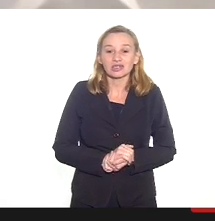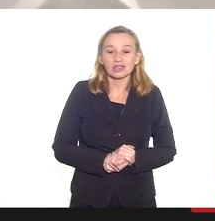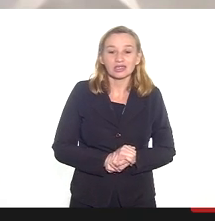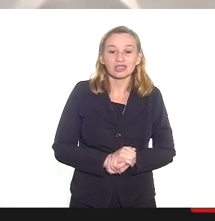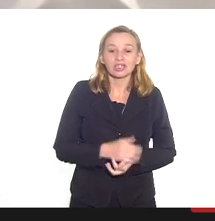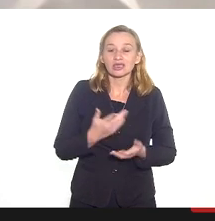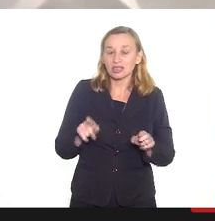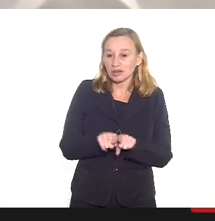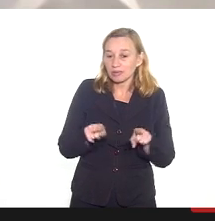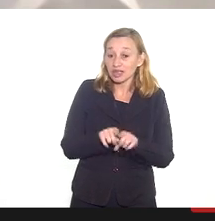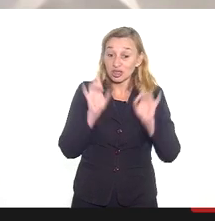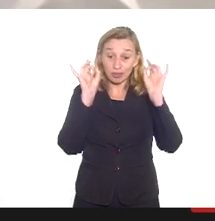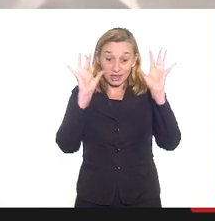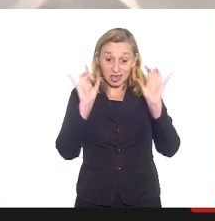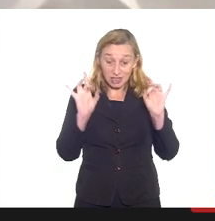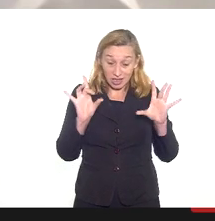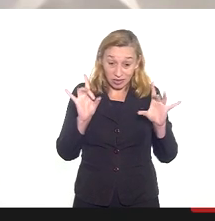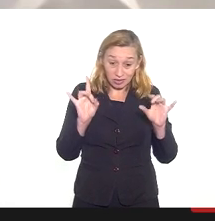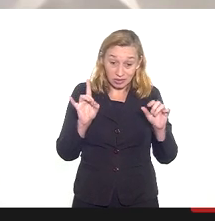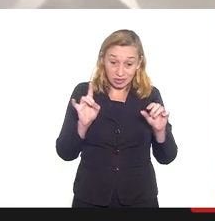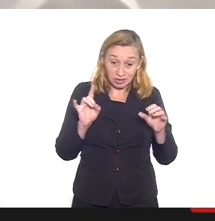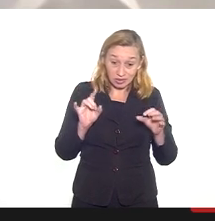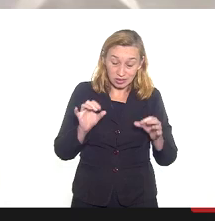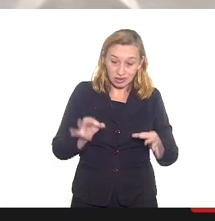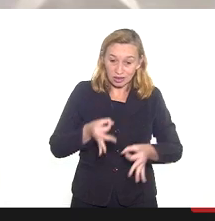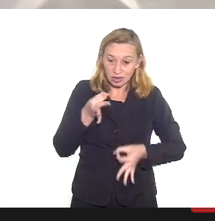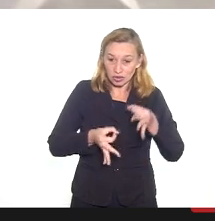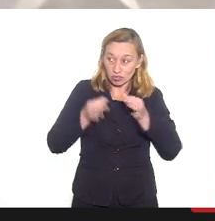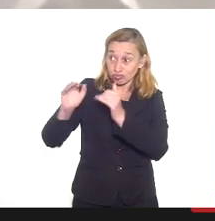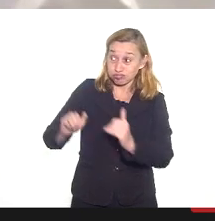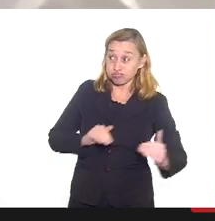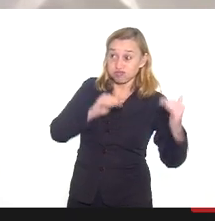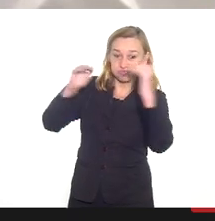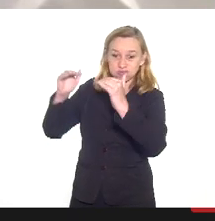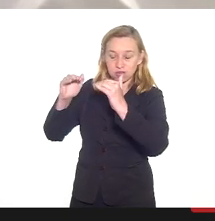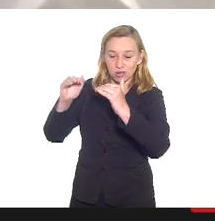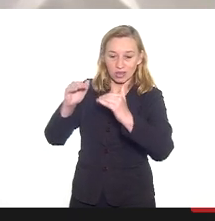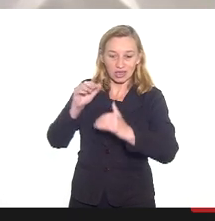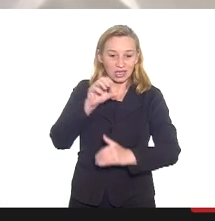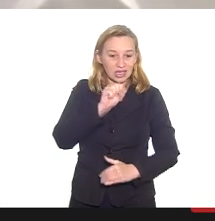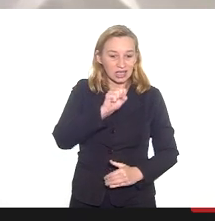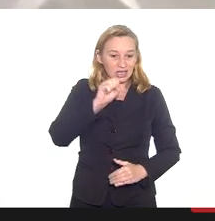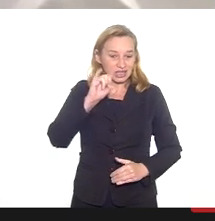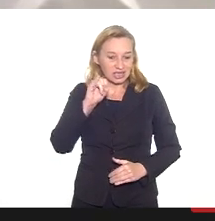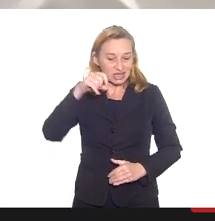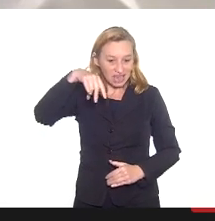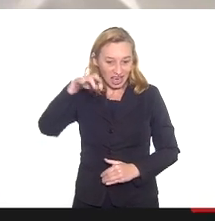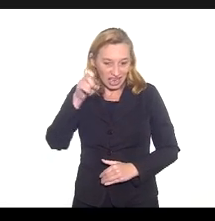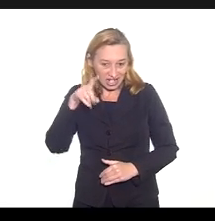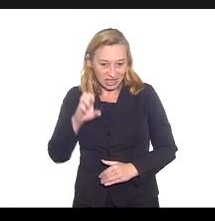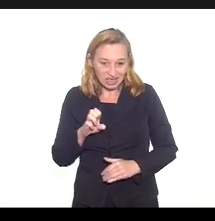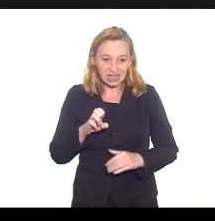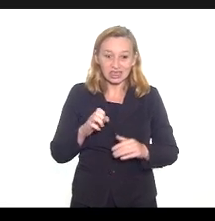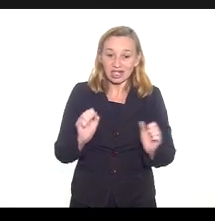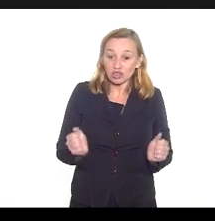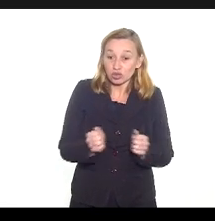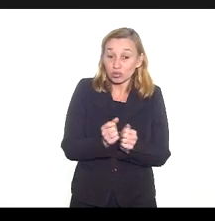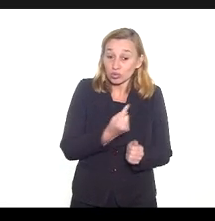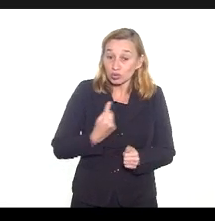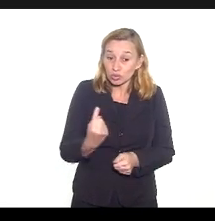muito especial o desembargador Wagner Cinelli, né? Dizer que ele está aqui conosco e que ele